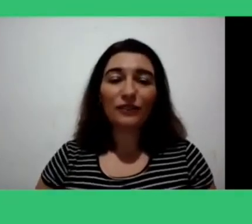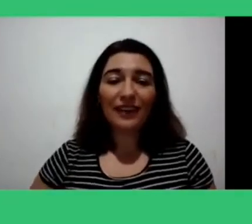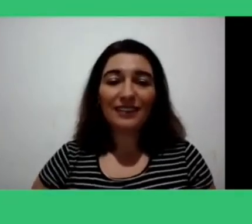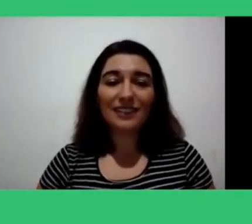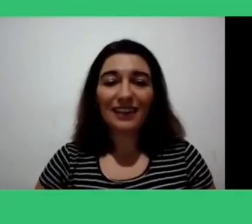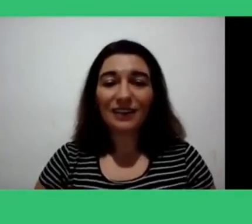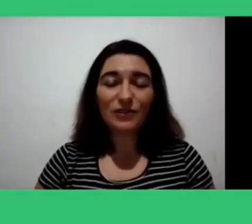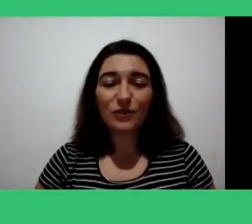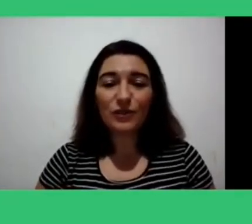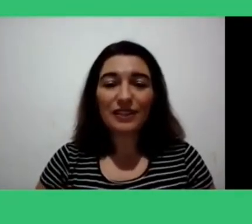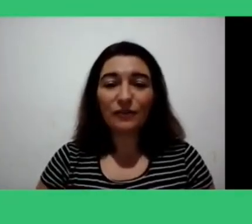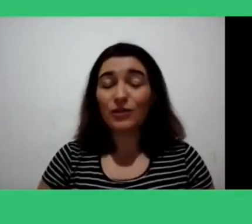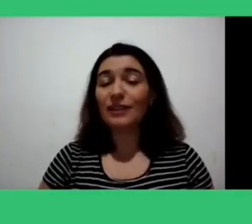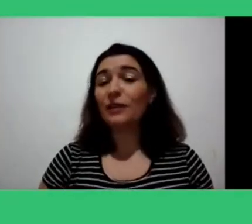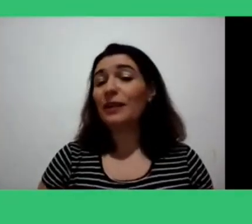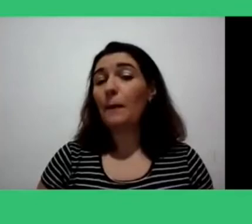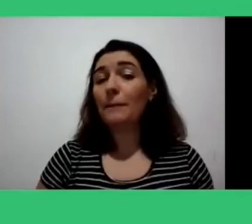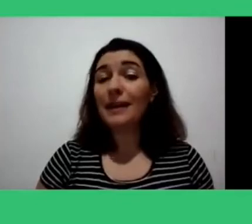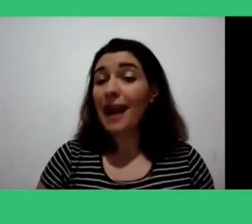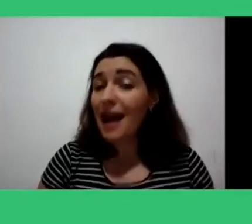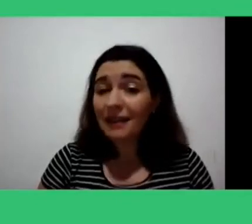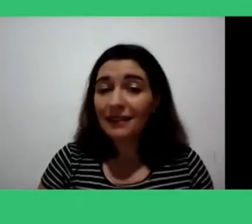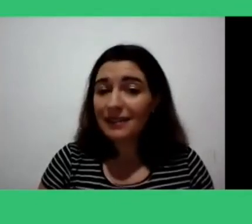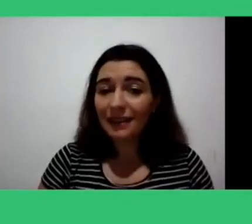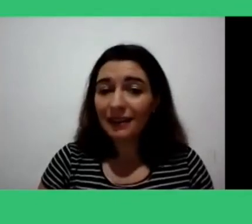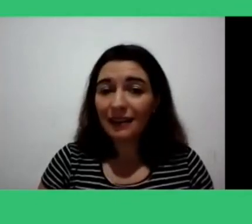mais diferentes gêneros discursivos. Então, eu tenho